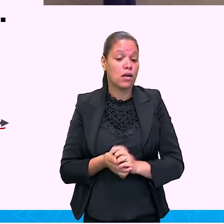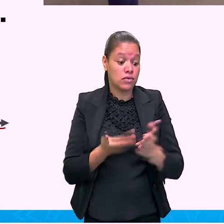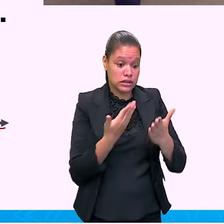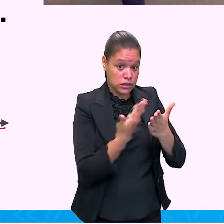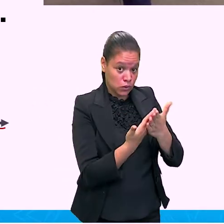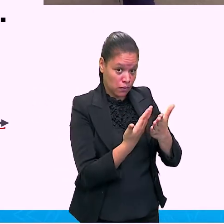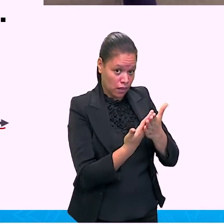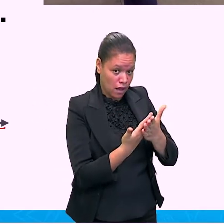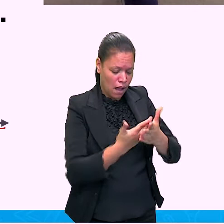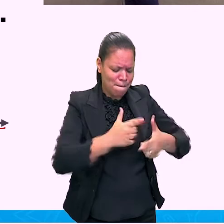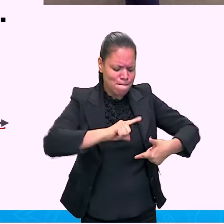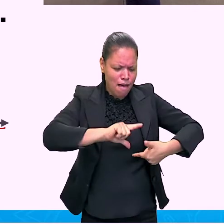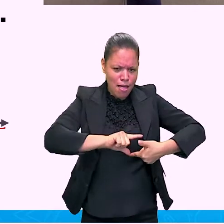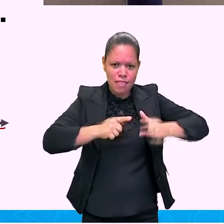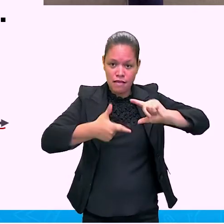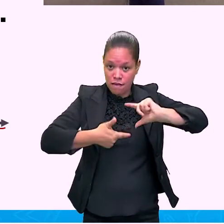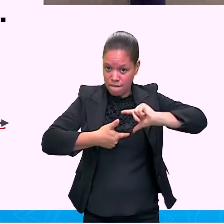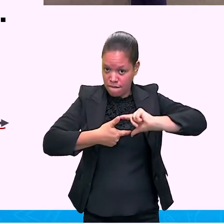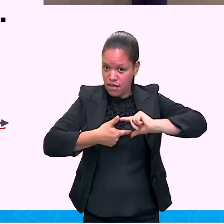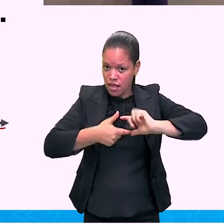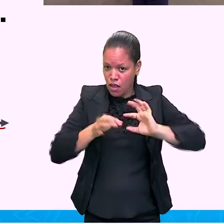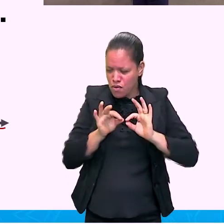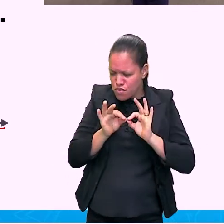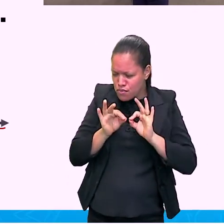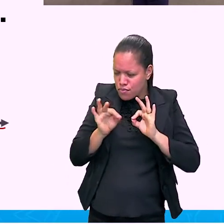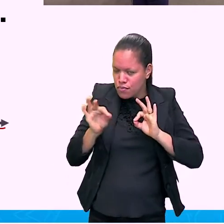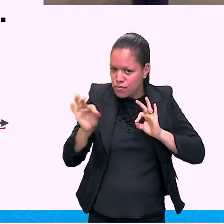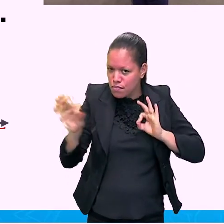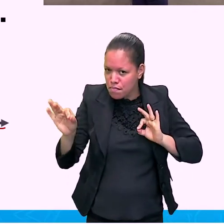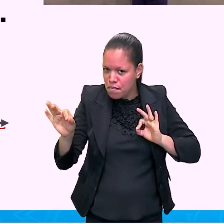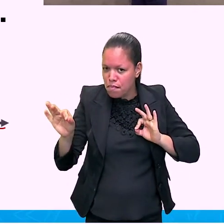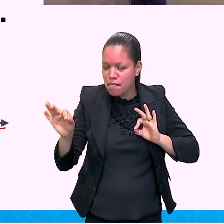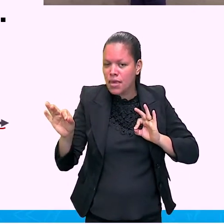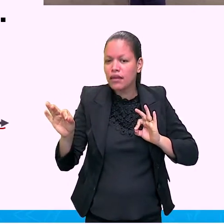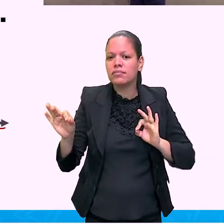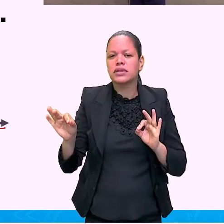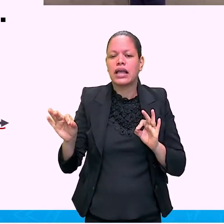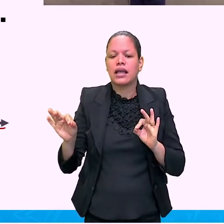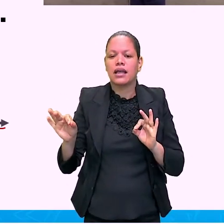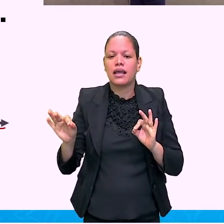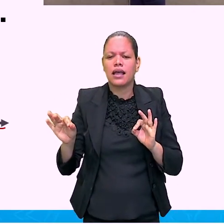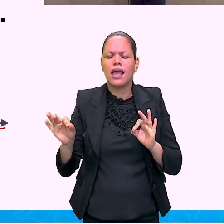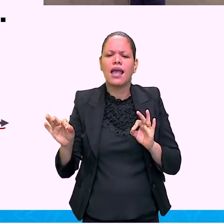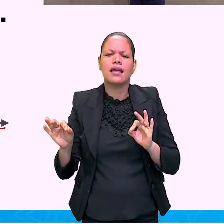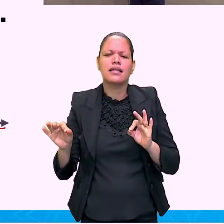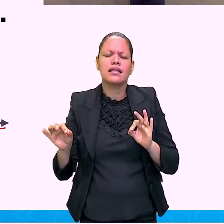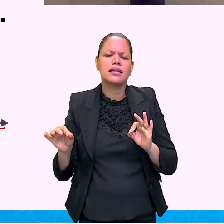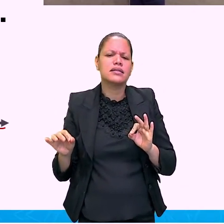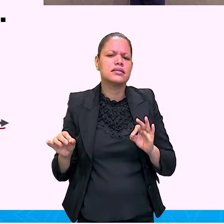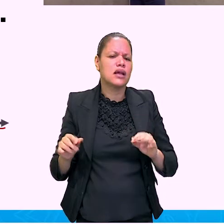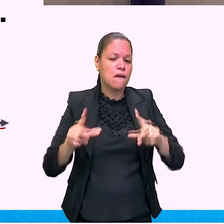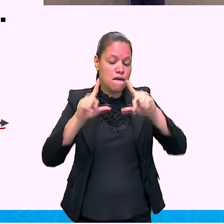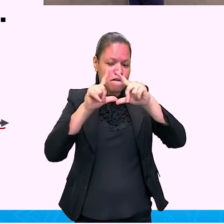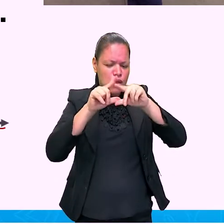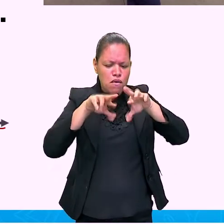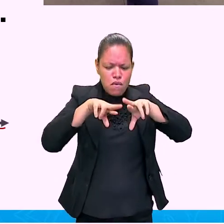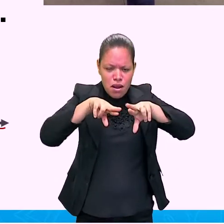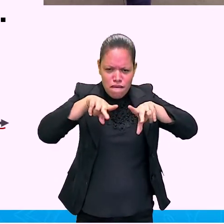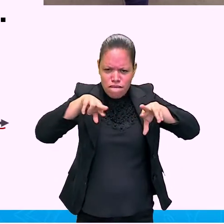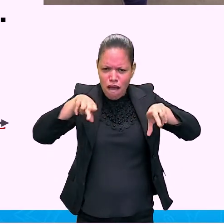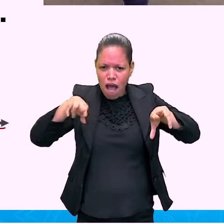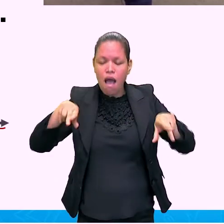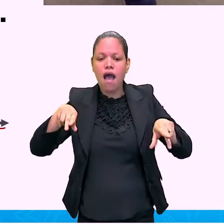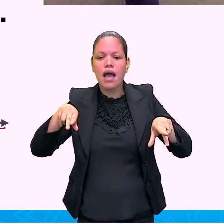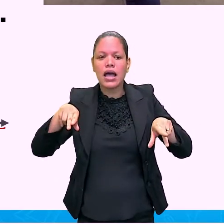de retas, ou seja, uma figura geométrica, ele pode ter segmentos de retas. E a